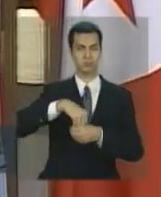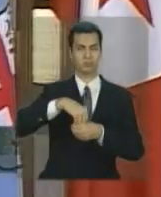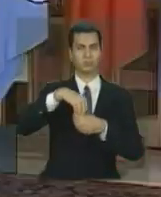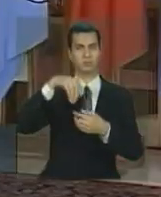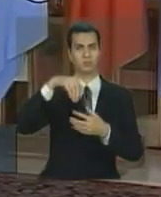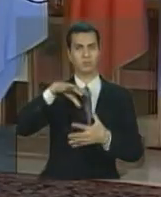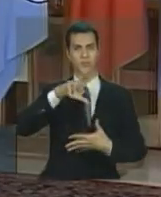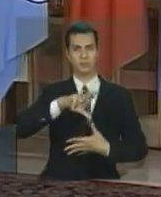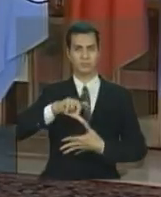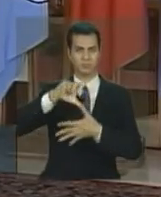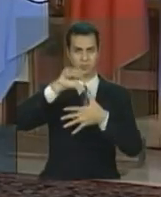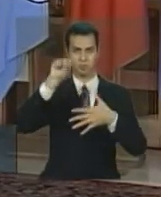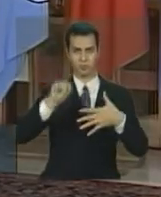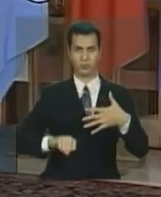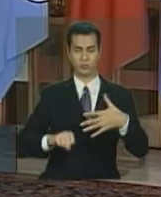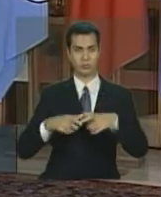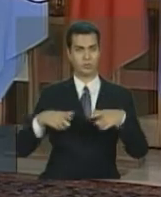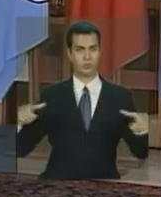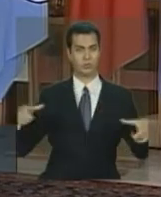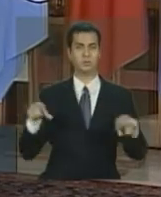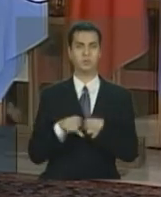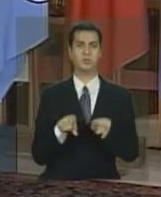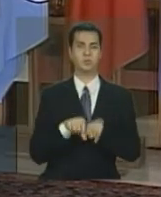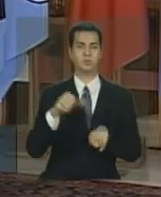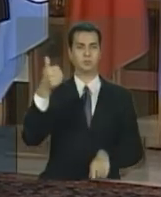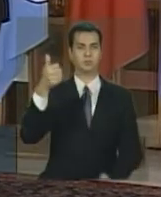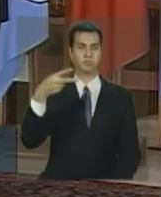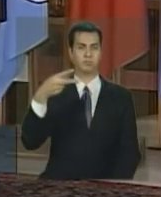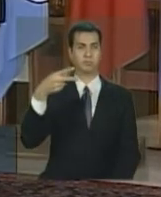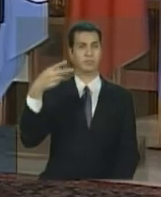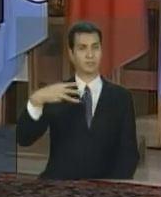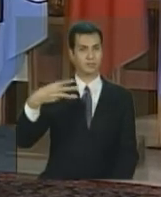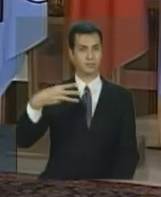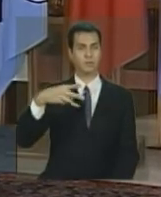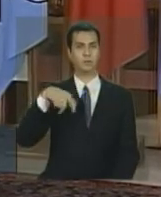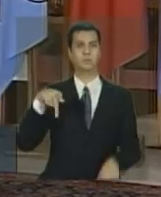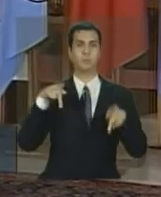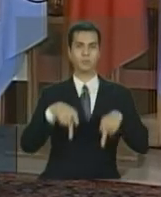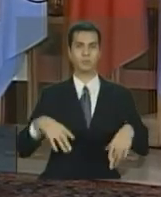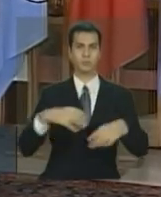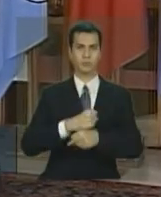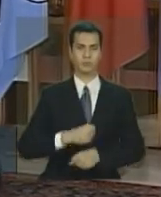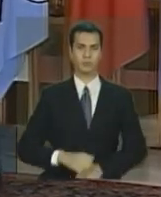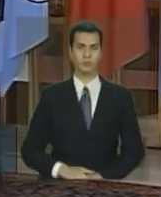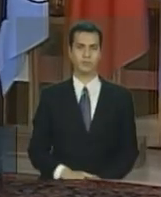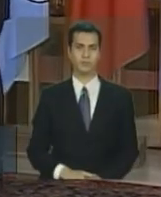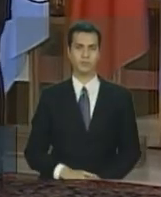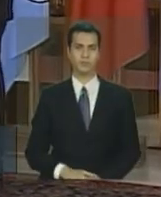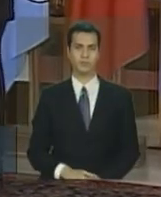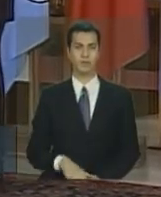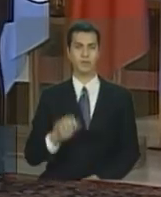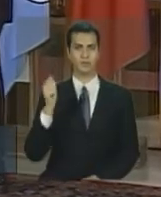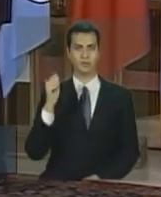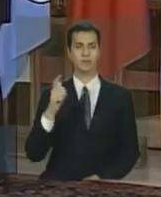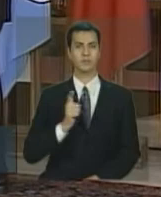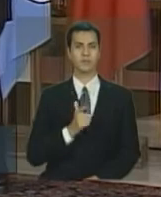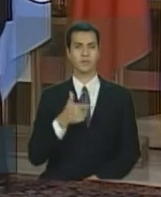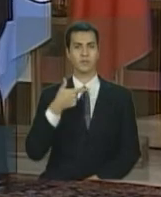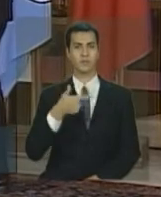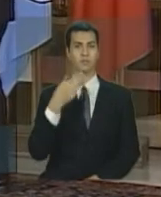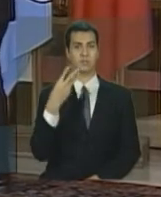em território e o terceiro em população, constituída por uma federação de